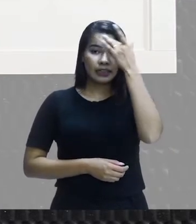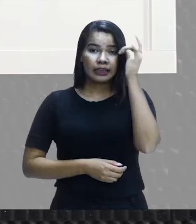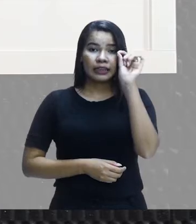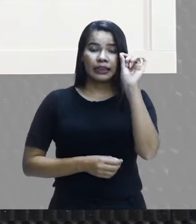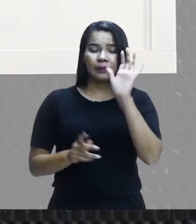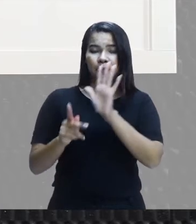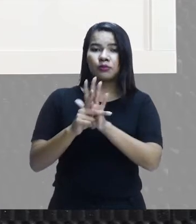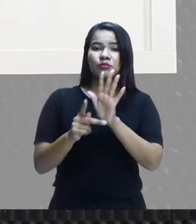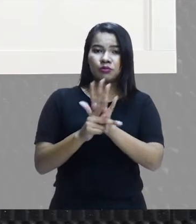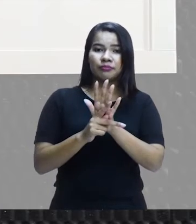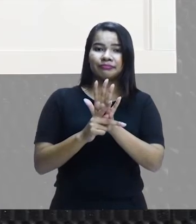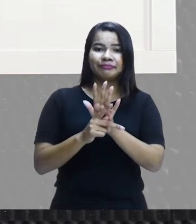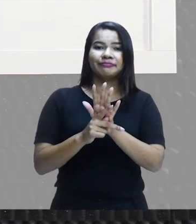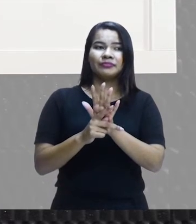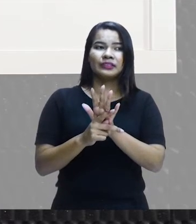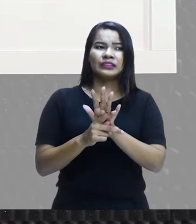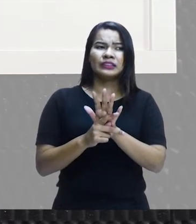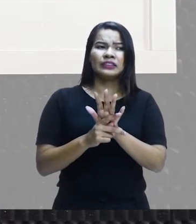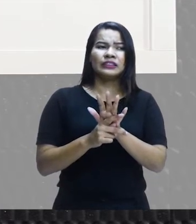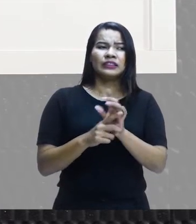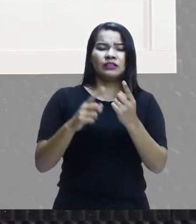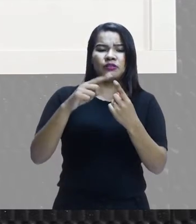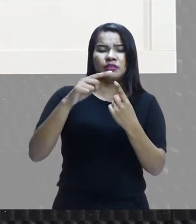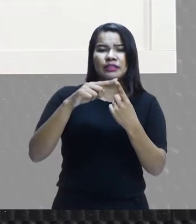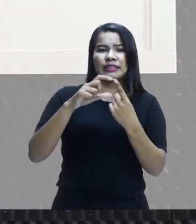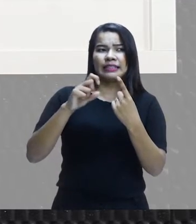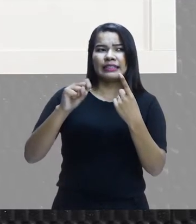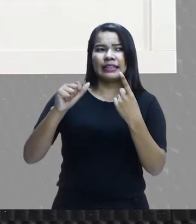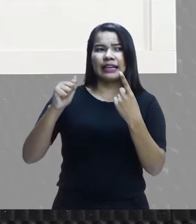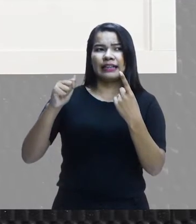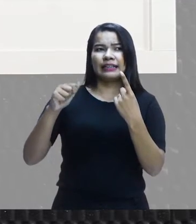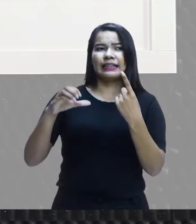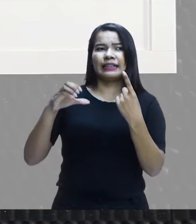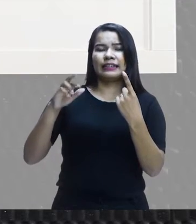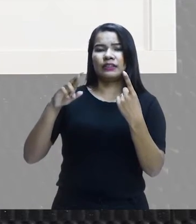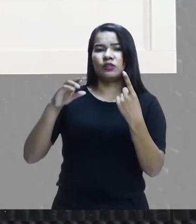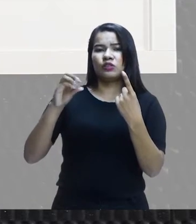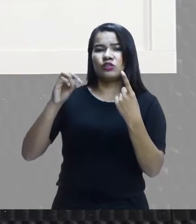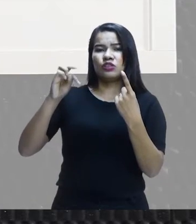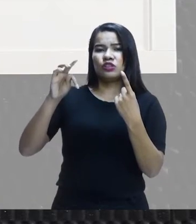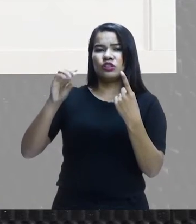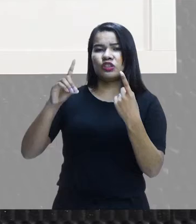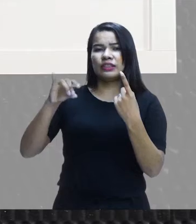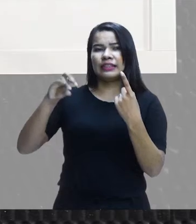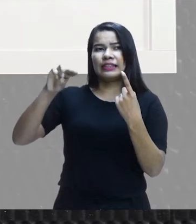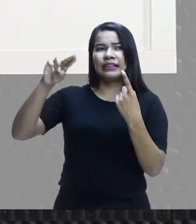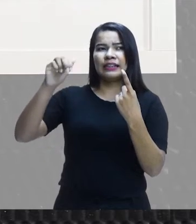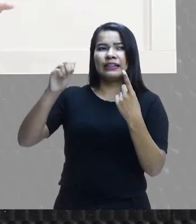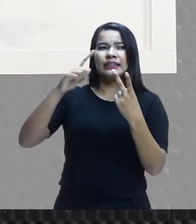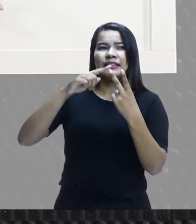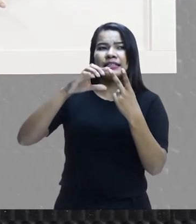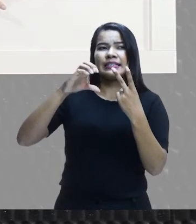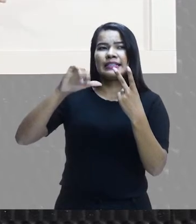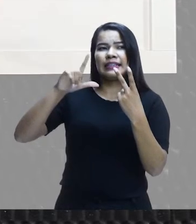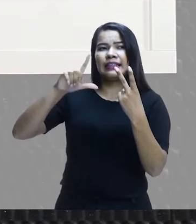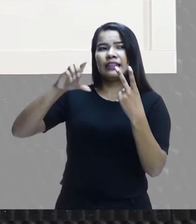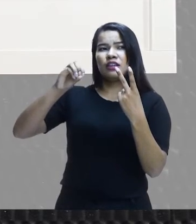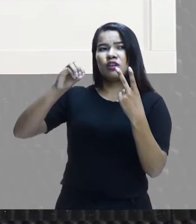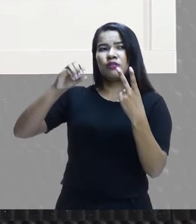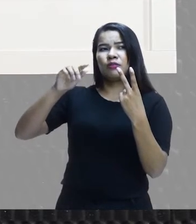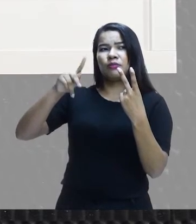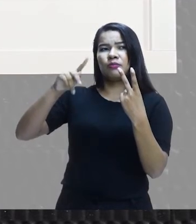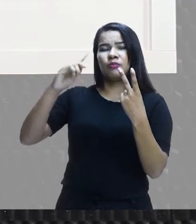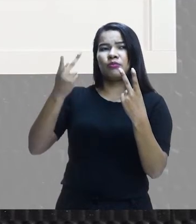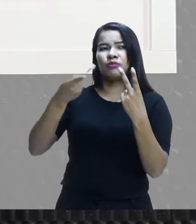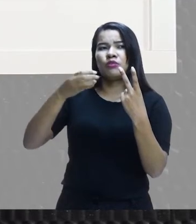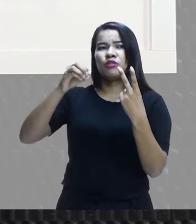são os filos que apresentam estrutura de locomoção? Você tem o filo sacordíneo, o filo ciliófora e o filo mastigófora. O